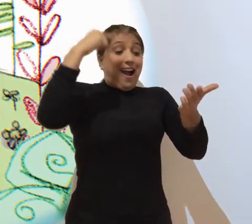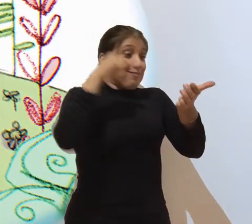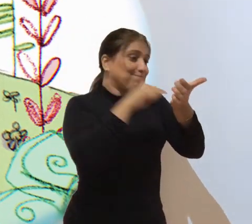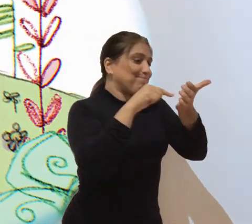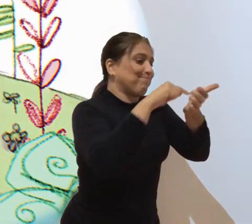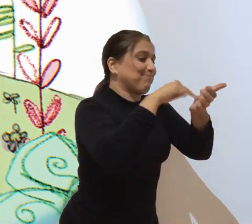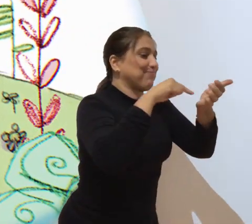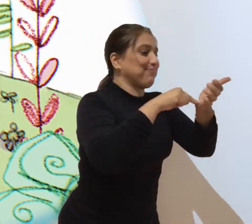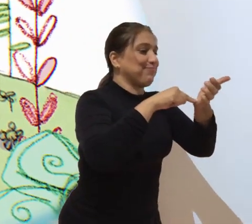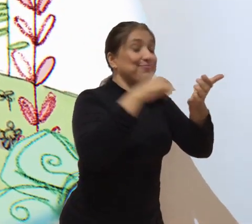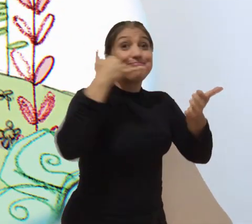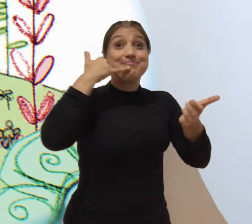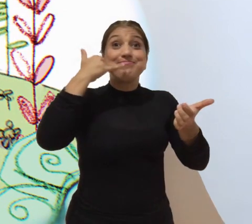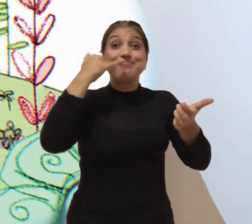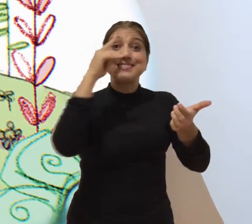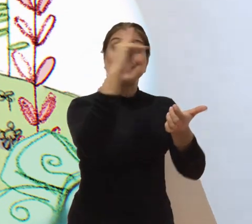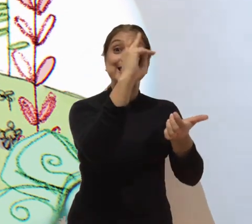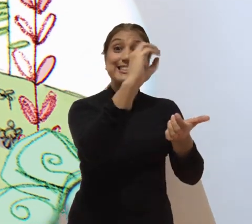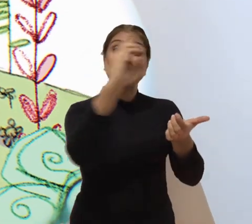sim.